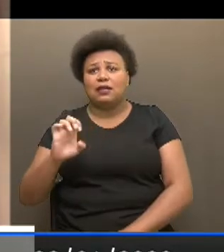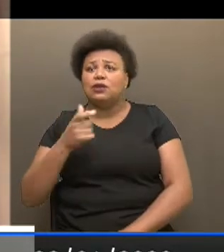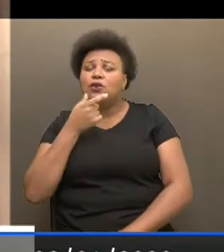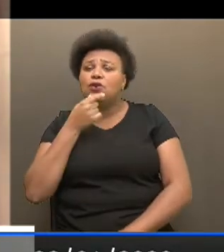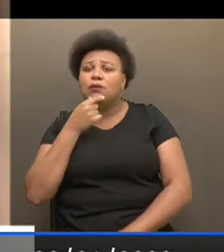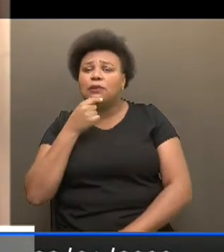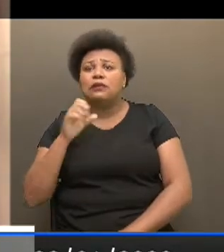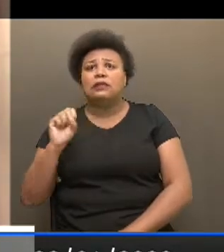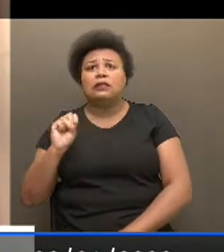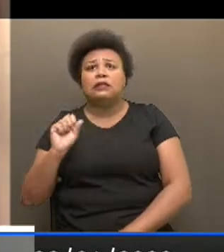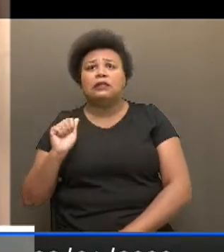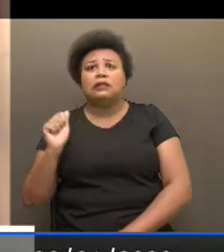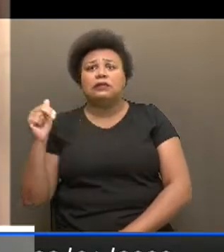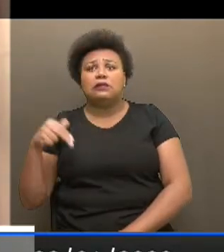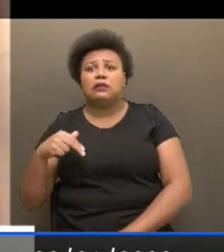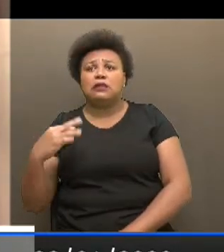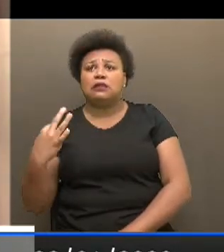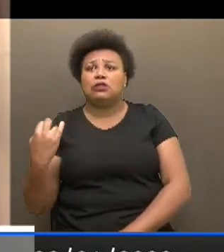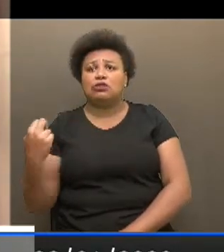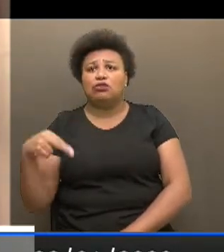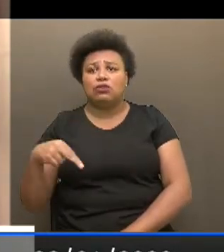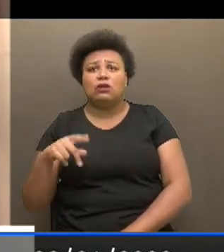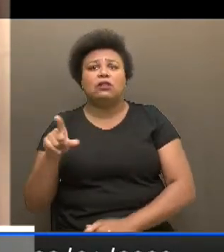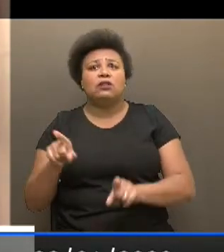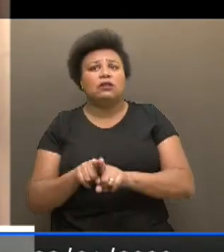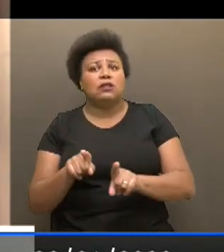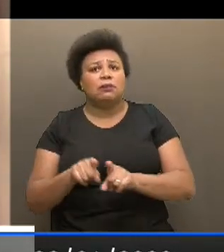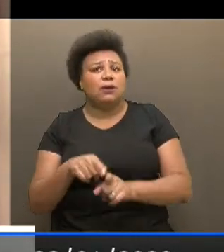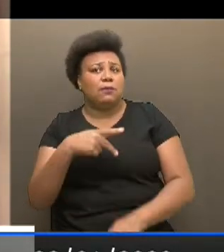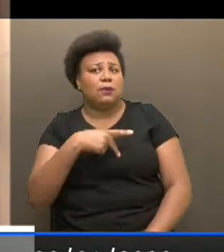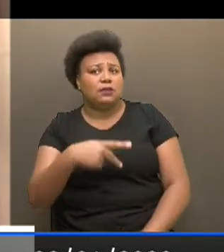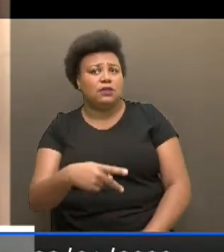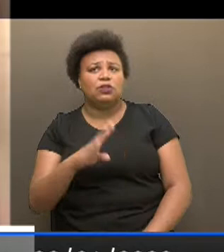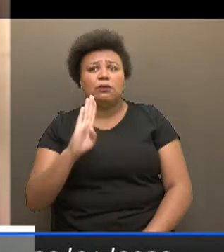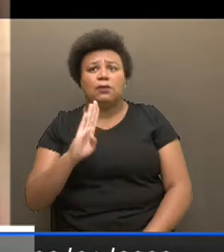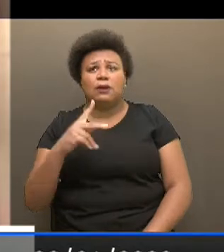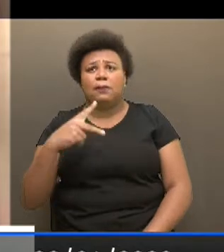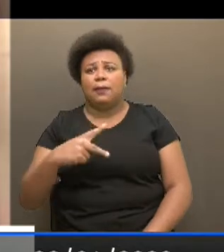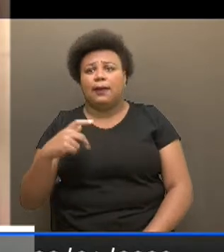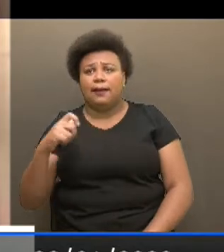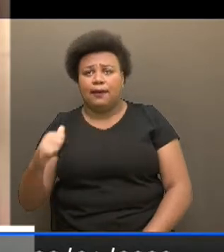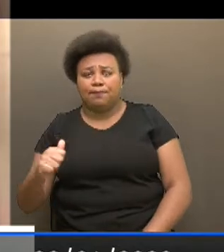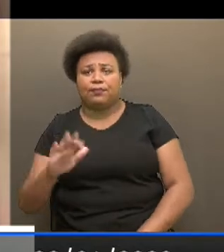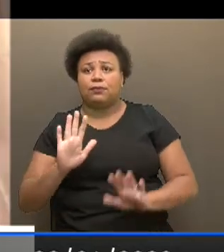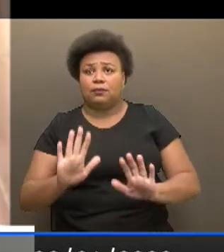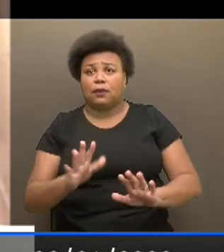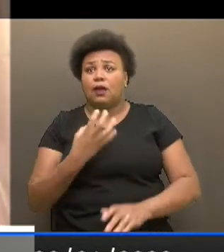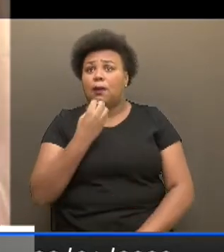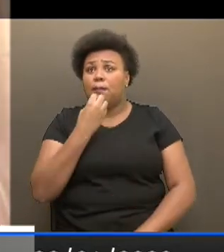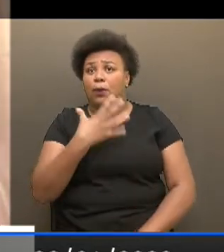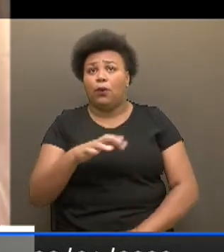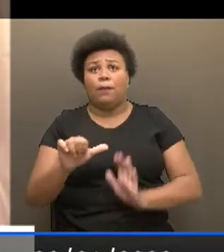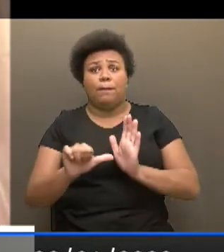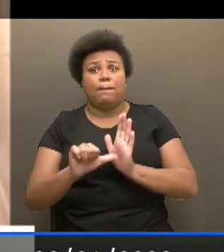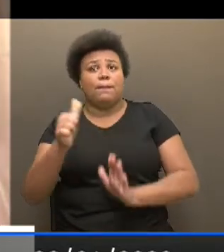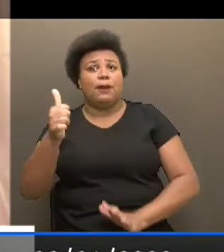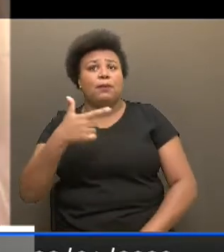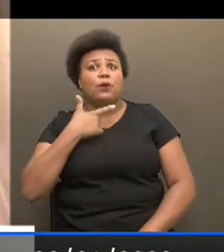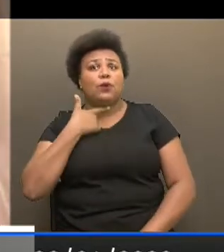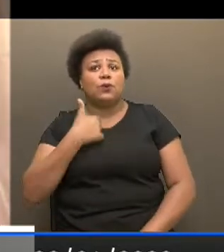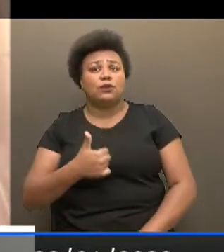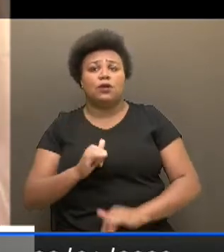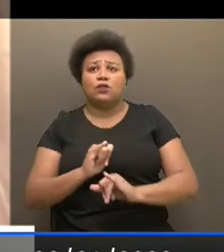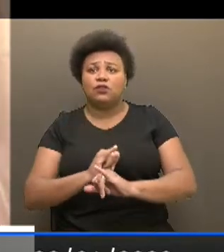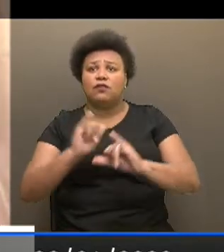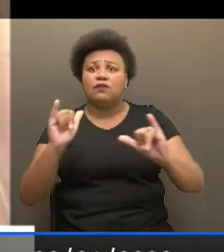Santin, e logo mais o presidente da própria BPA, ele será. Bem, em primeiro lugar, eu gostaria de dizer